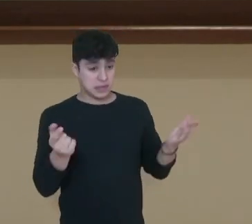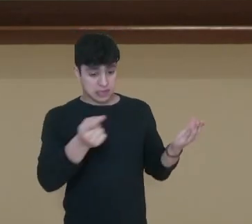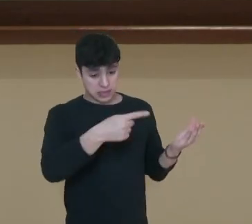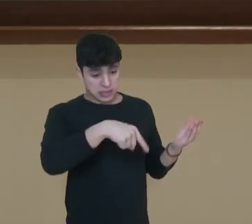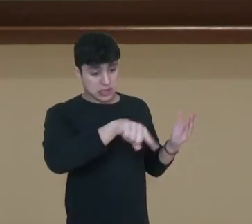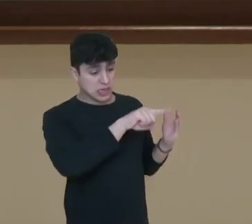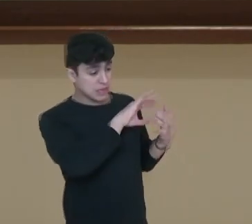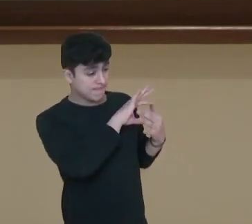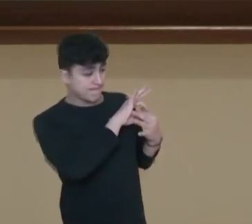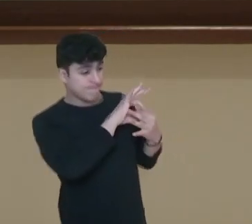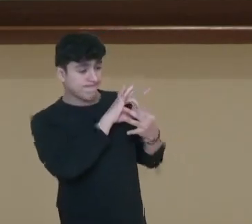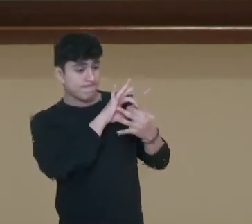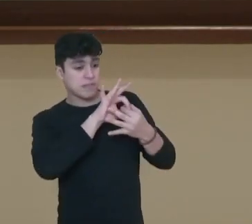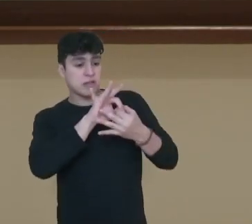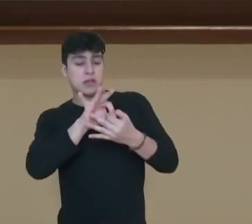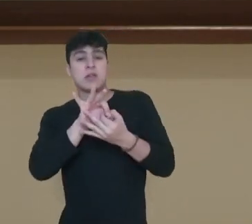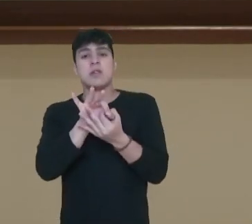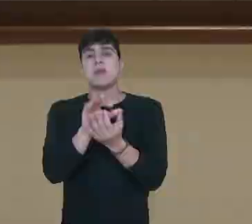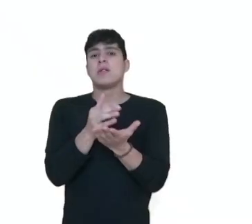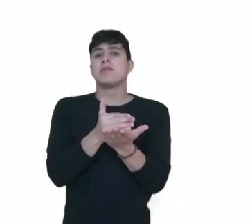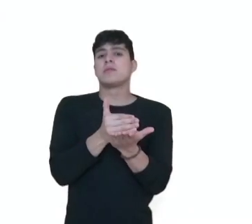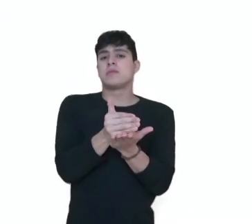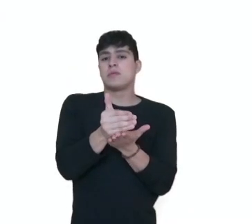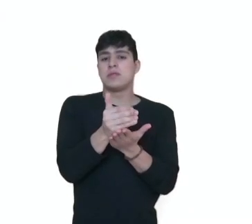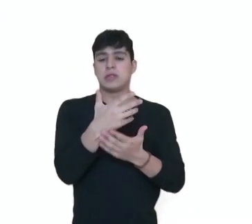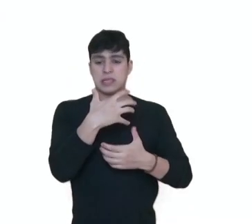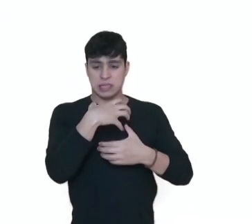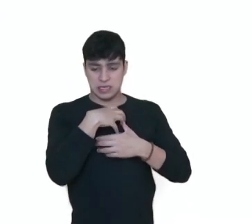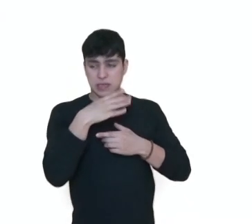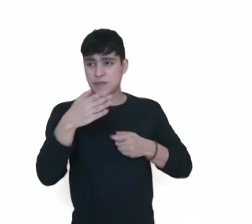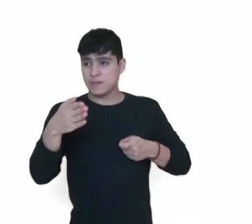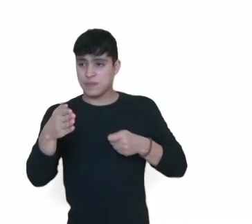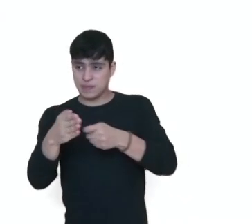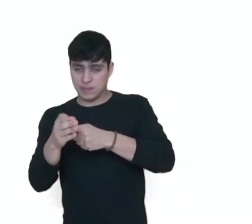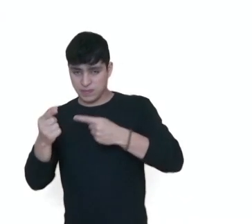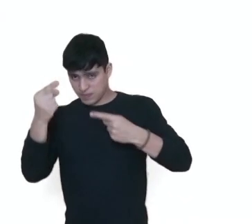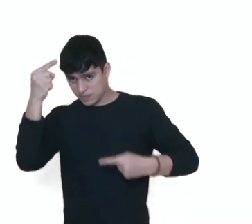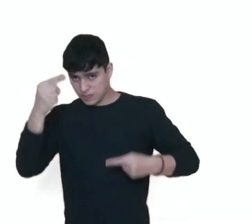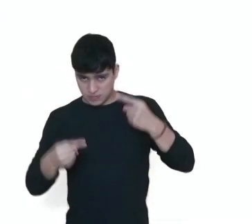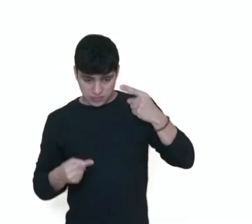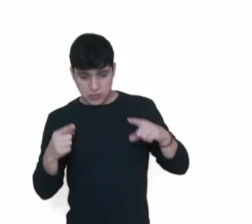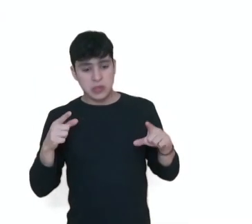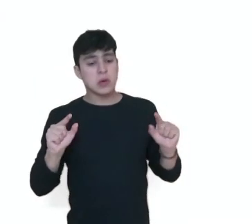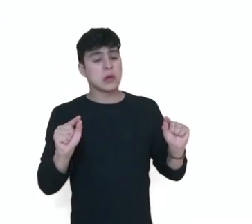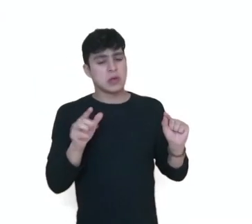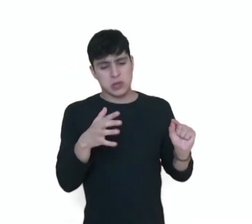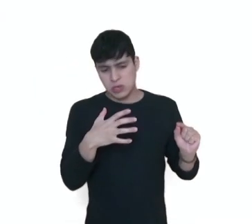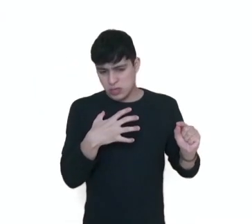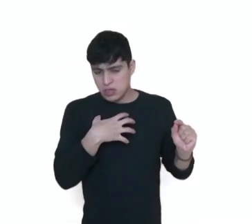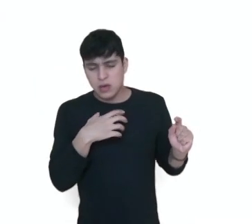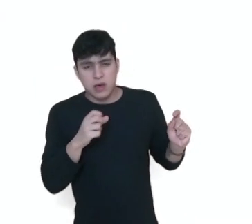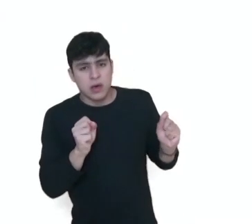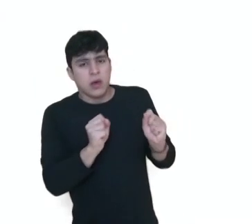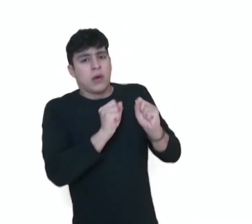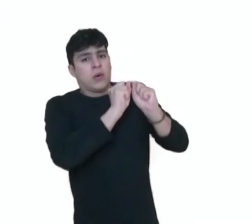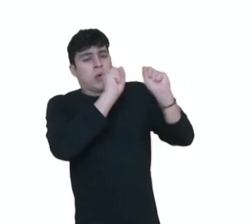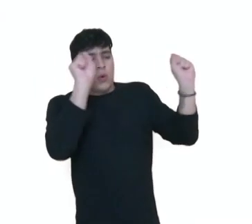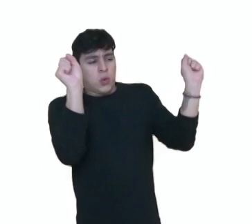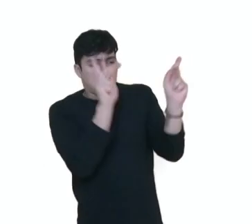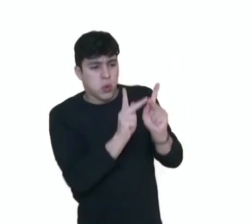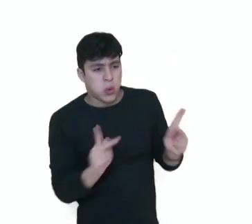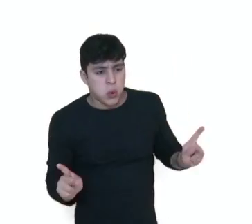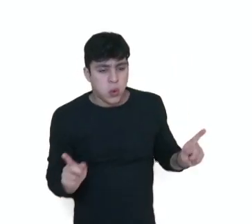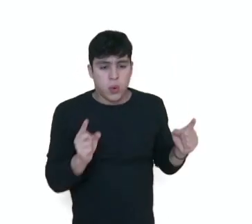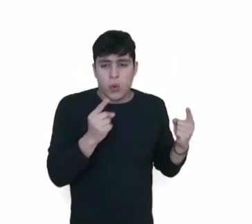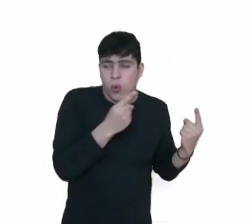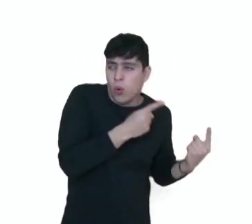desobediência civil, ela vai ser então uma forma de protesto político, que vai ser feita pacificamente e que se opõe a